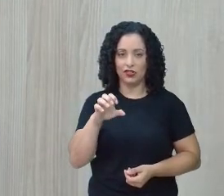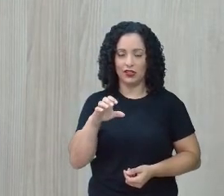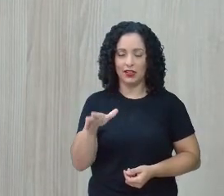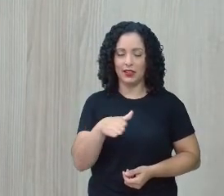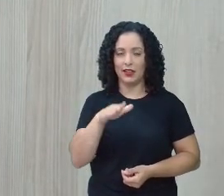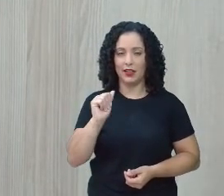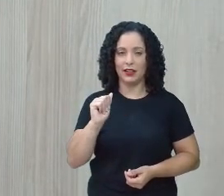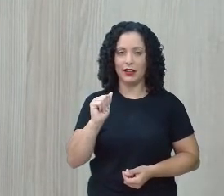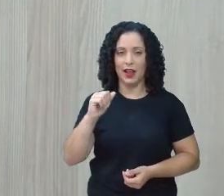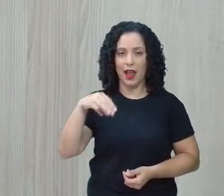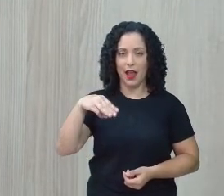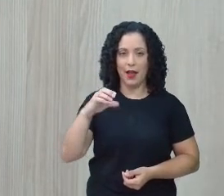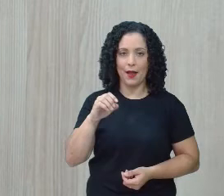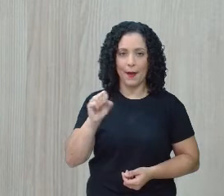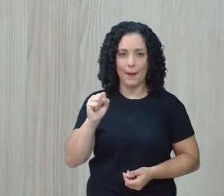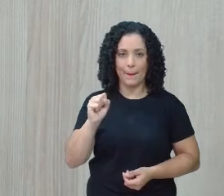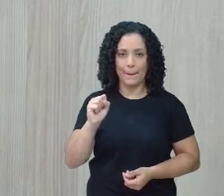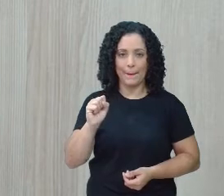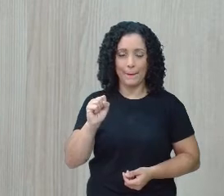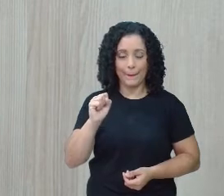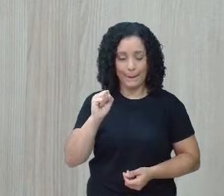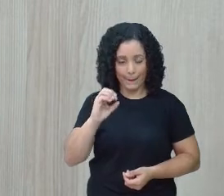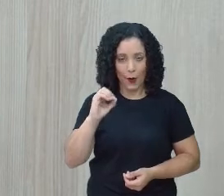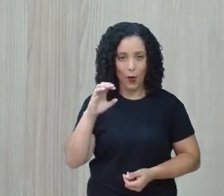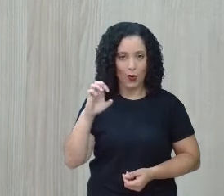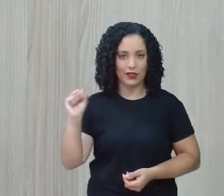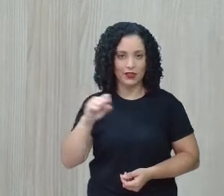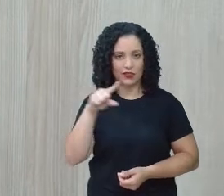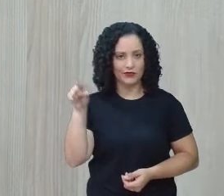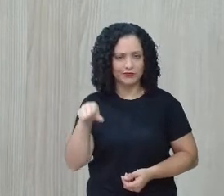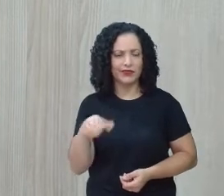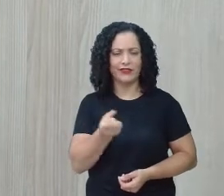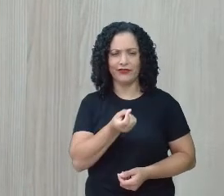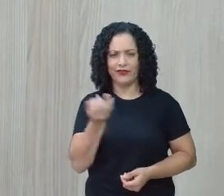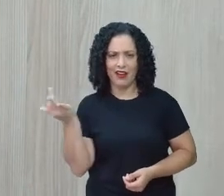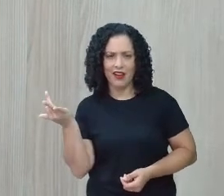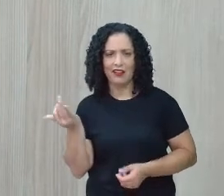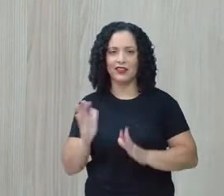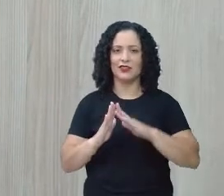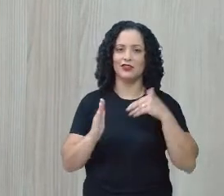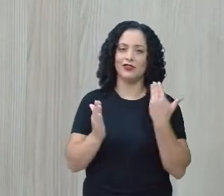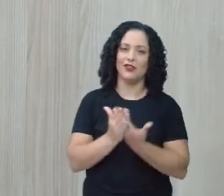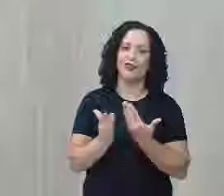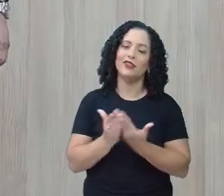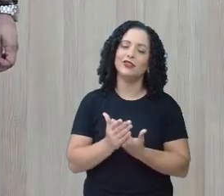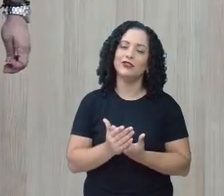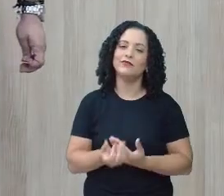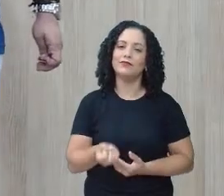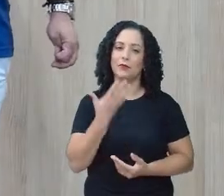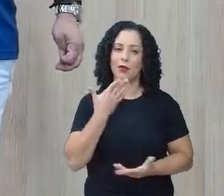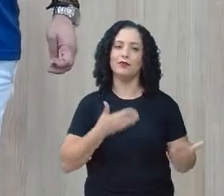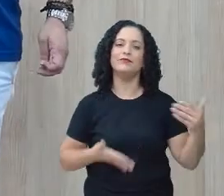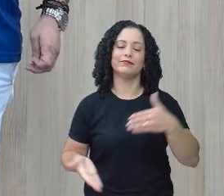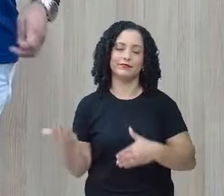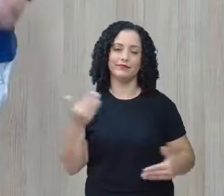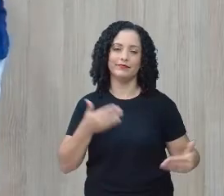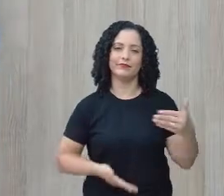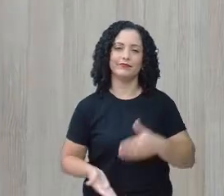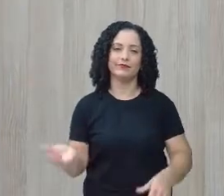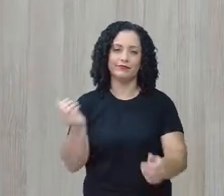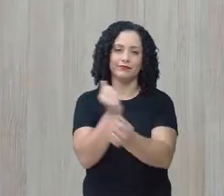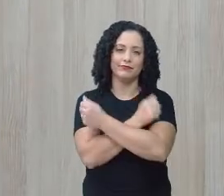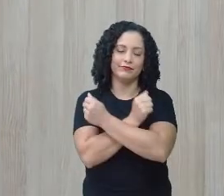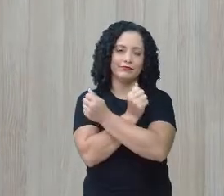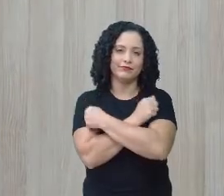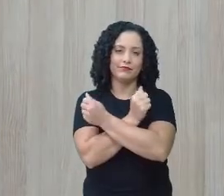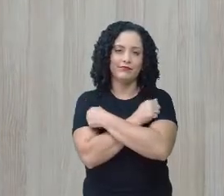Colasso. Então, um abraço, pessoal. Bom ter vocês aqui. Continue interagindo, que a gente gosta disso. Beleza. Então, um abraço aí